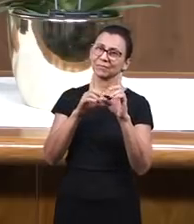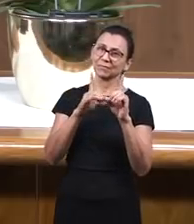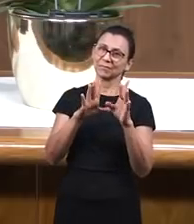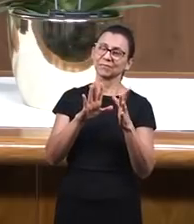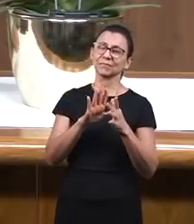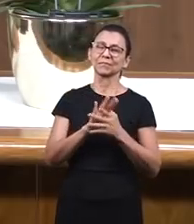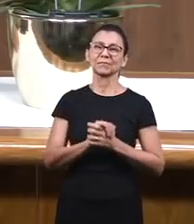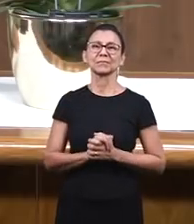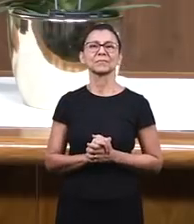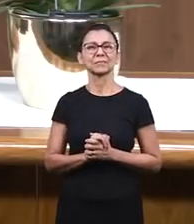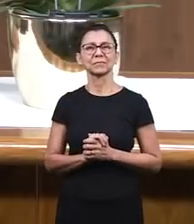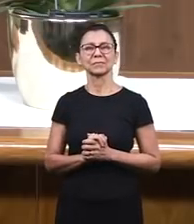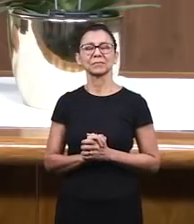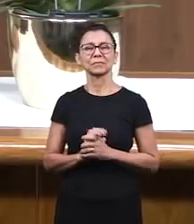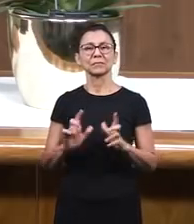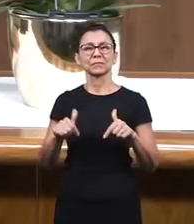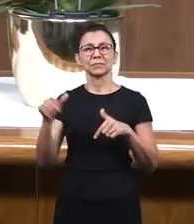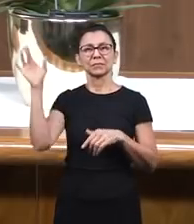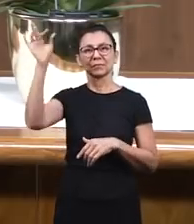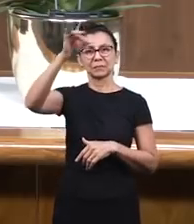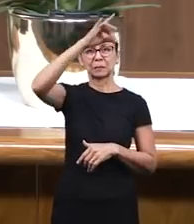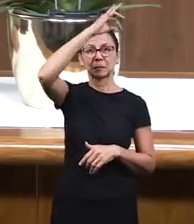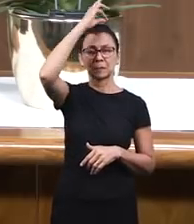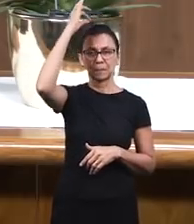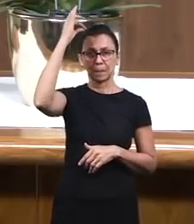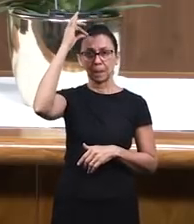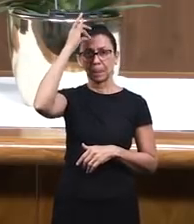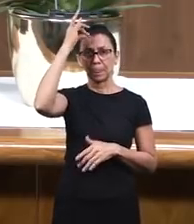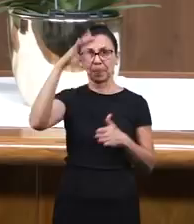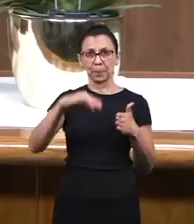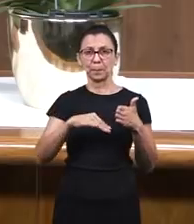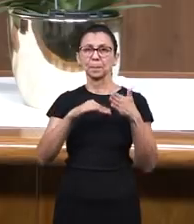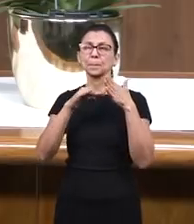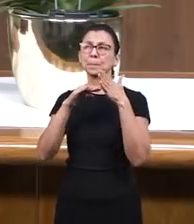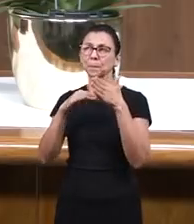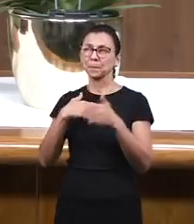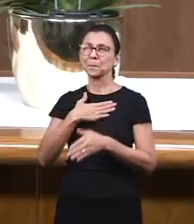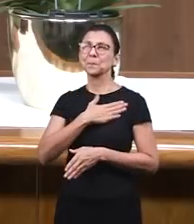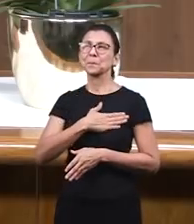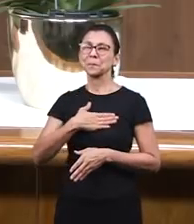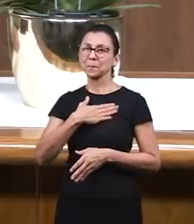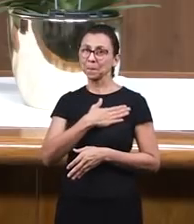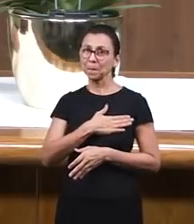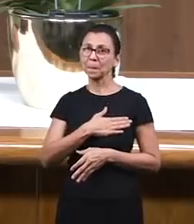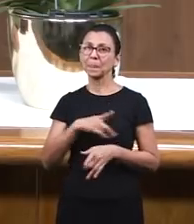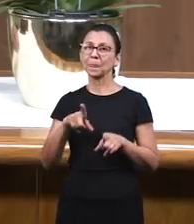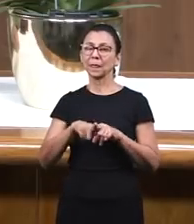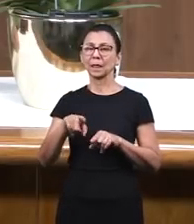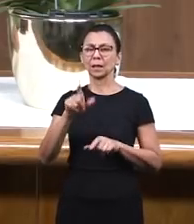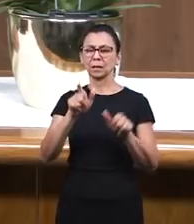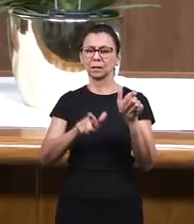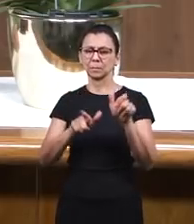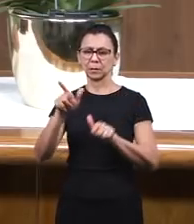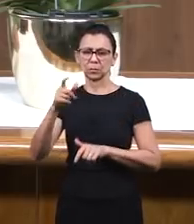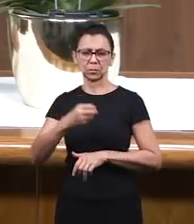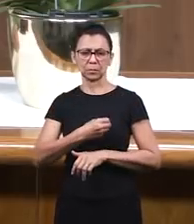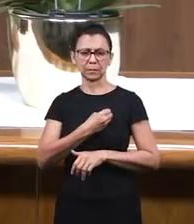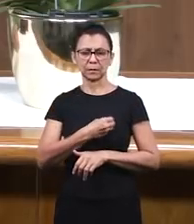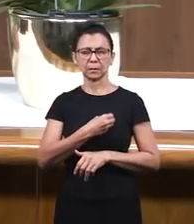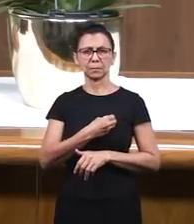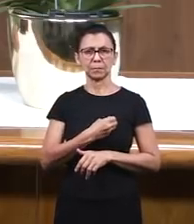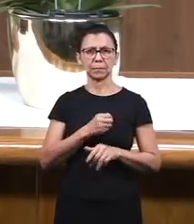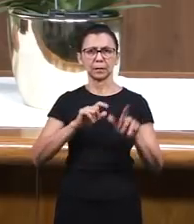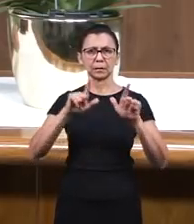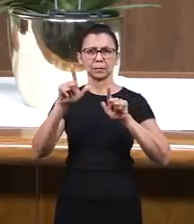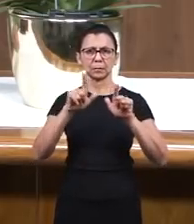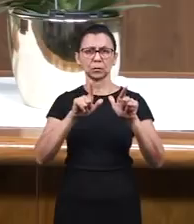experiência cotidiana da direção do Teu Espírito Santo. Louvamos o Teu nome pelos Teus servos que participaram dessa programação, todos